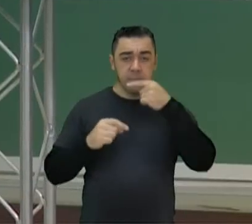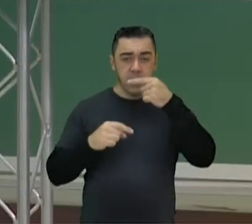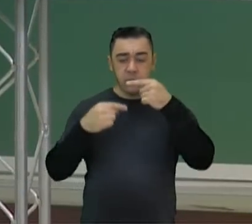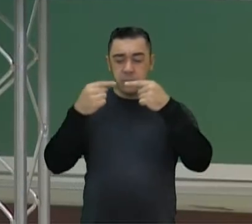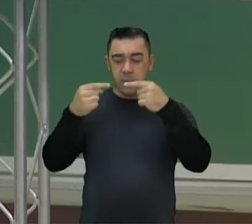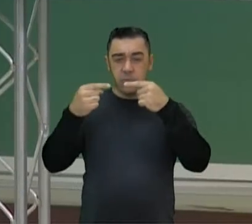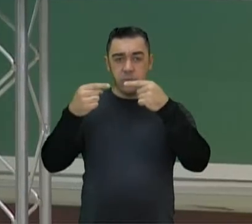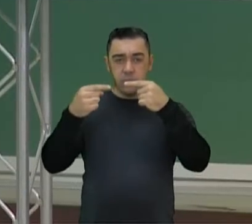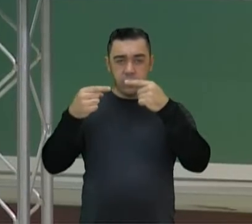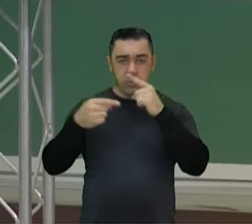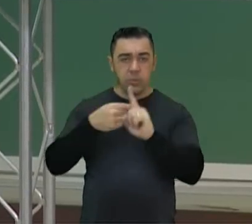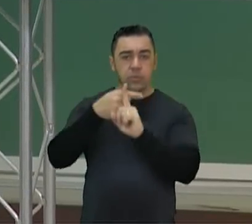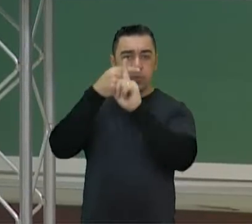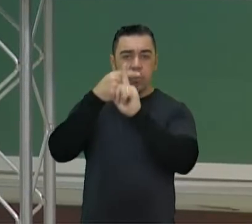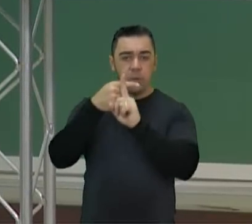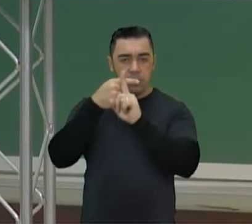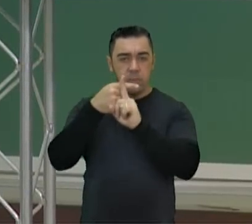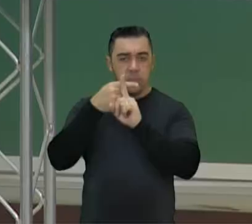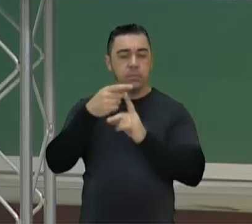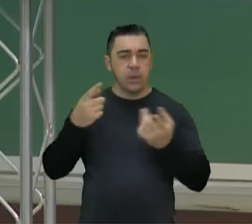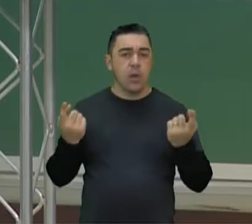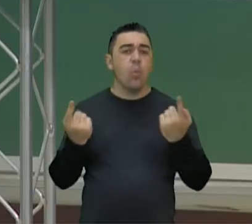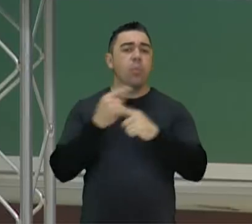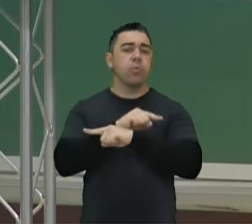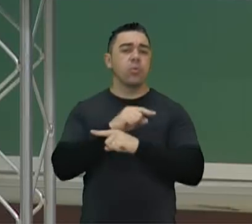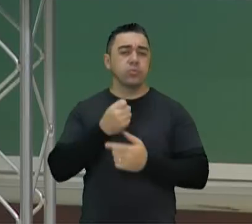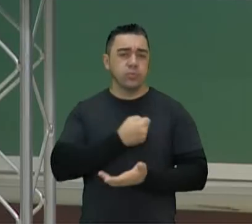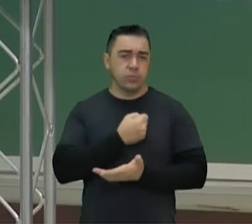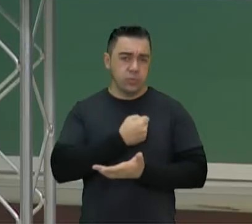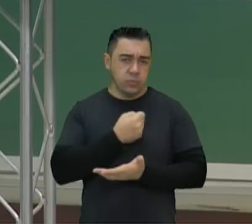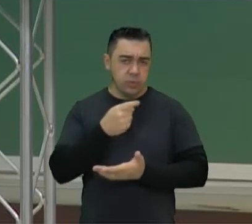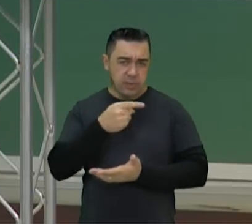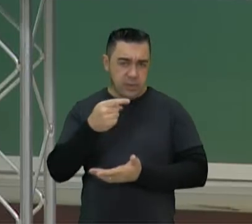ao oposto do número que está negativo.